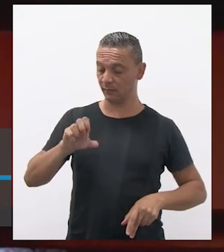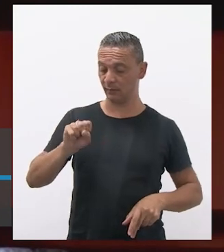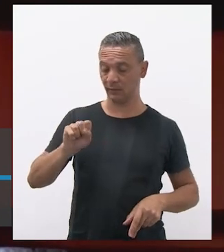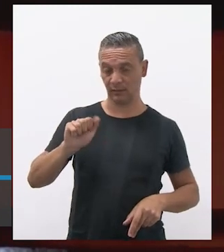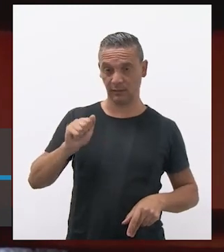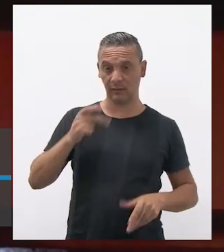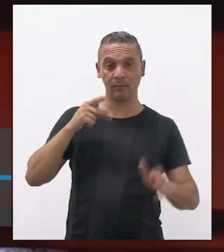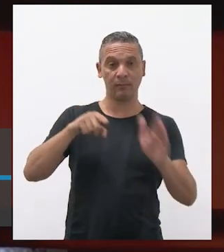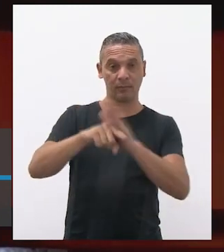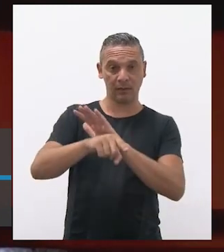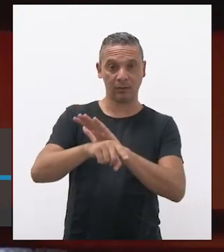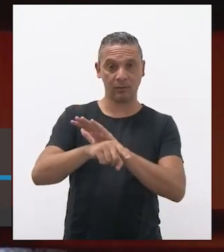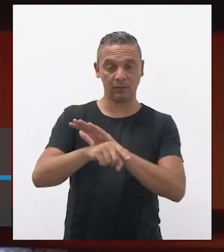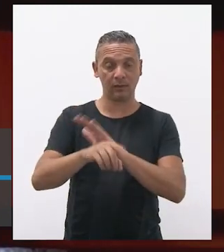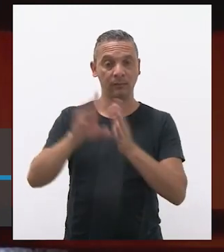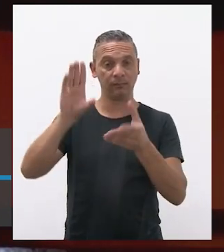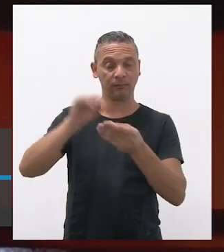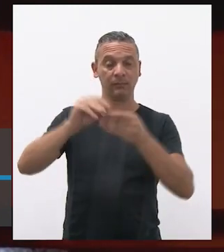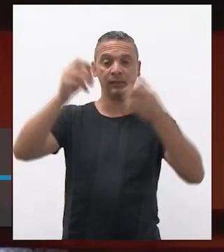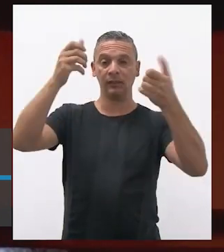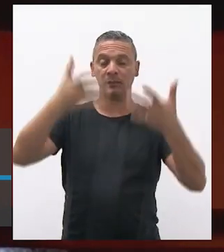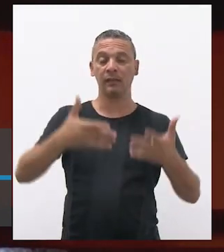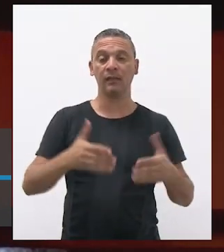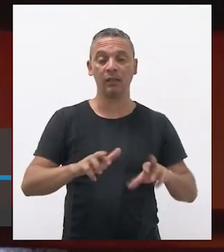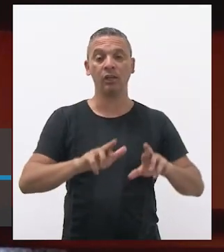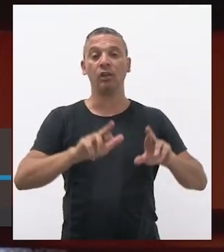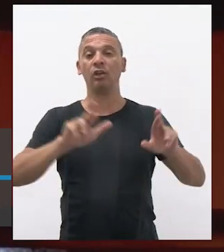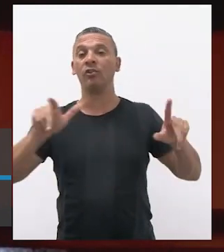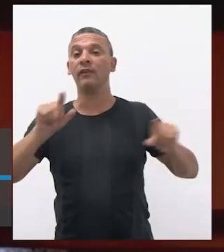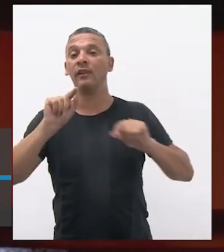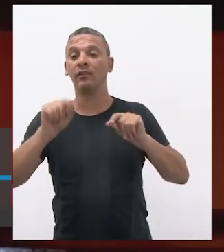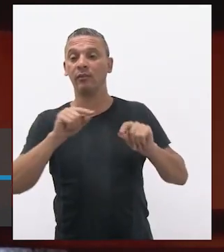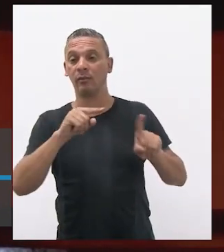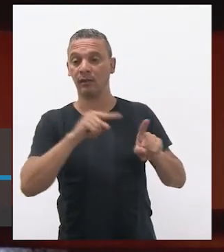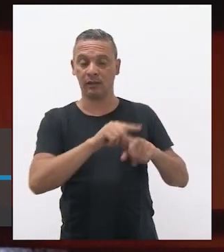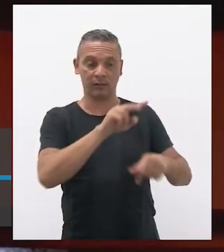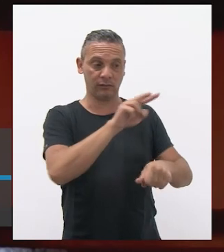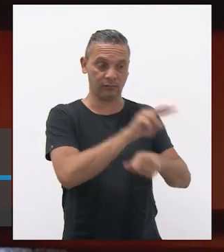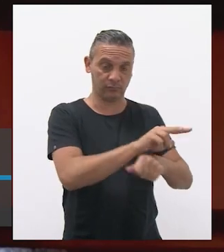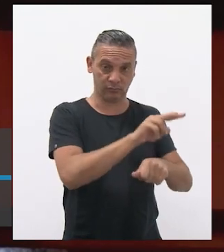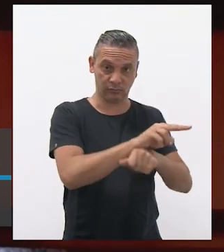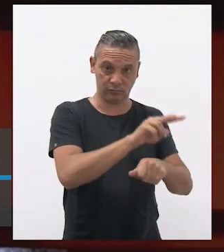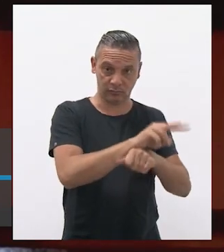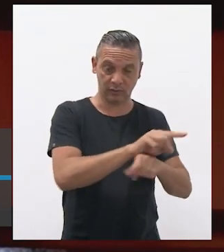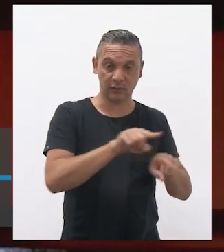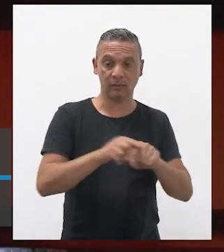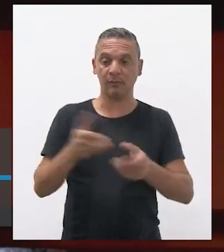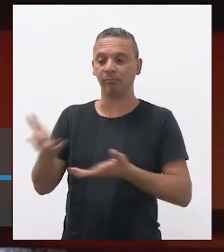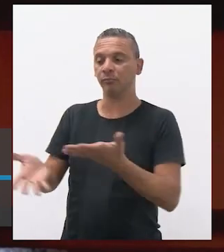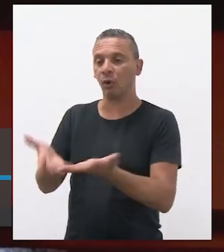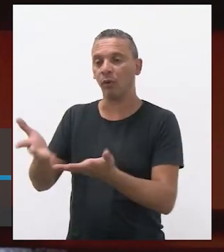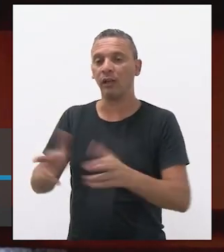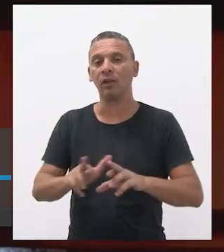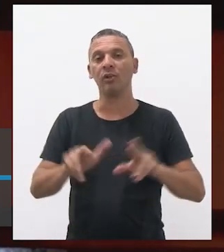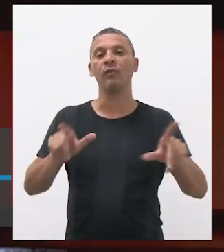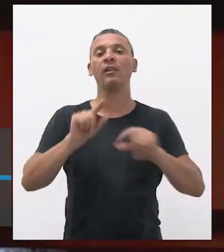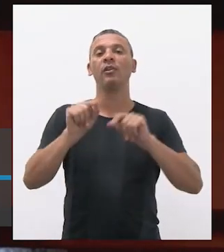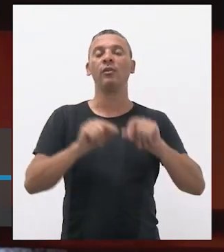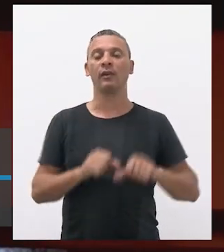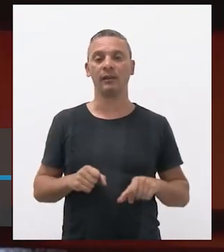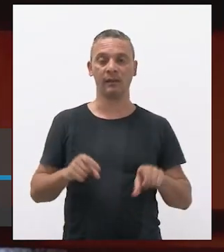difícil comprovação. Mas ainda assim, é o segundo tipo de violência mais praticado contra as mulheres, de acordo com a pesquisa do